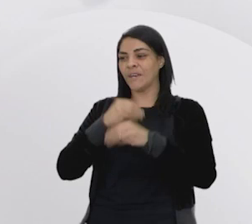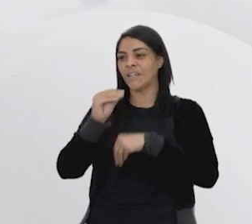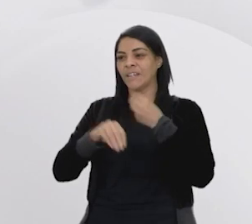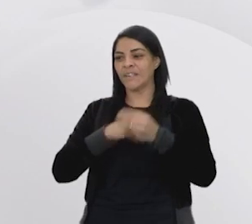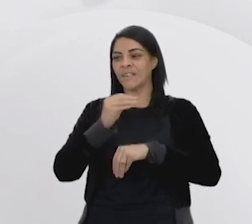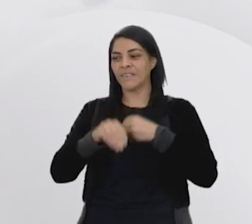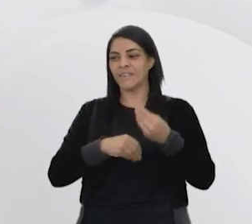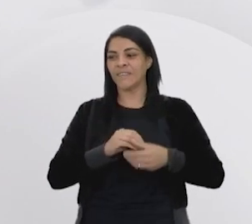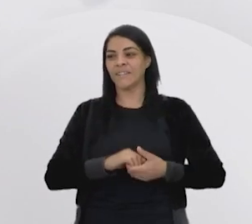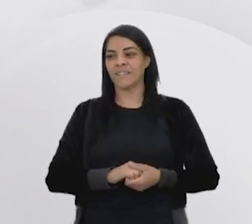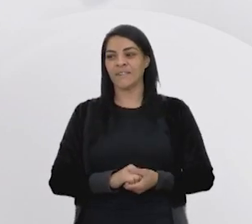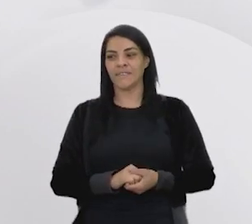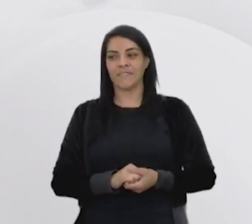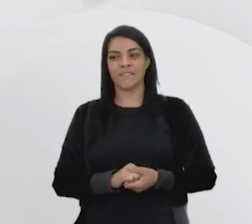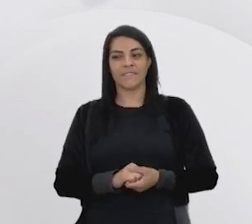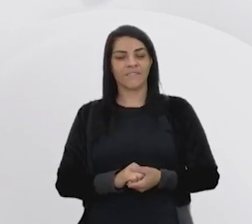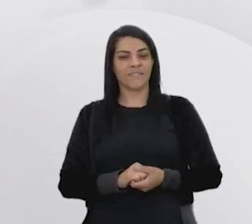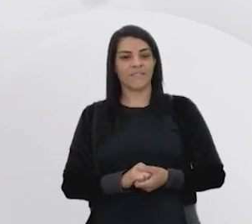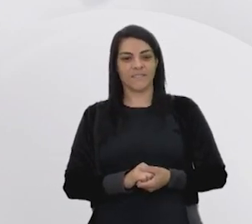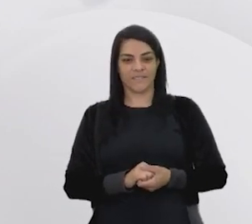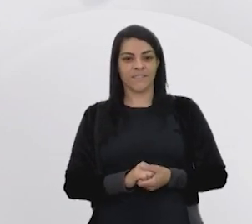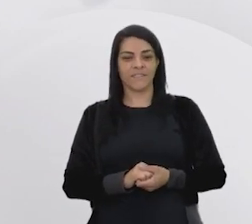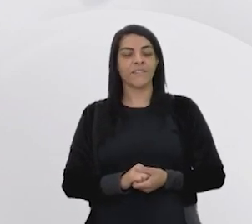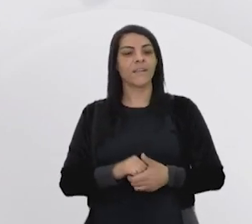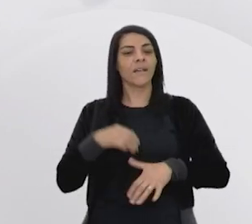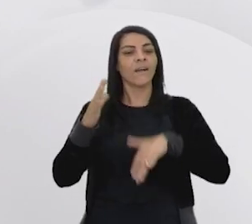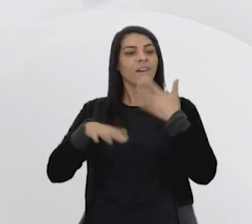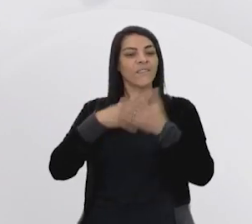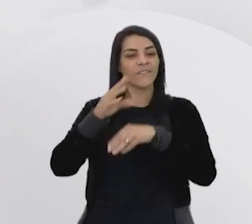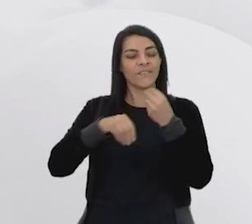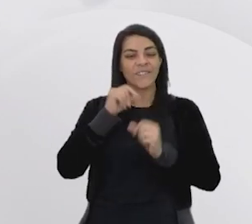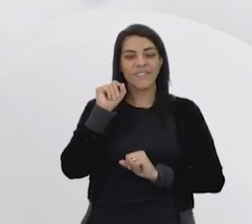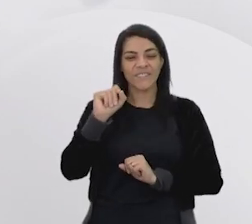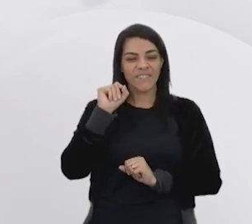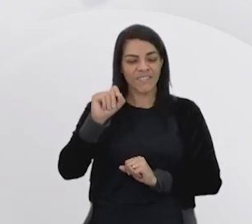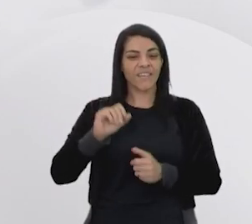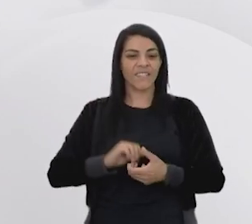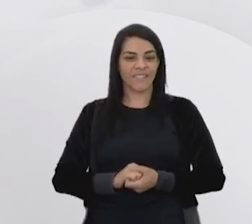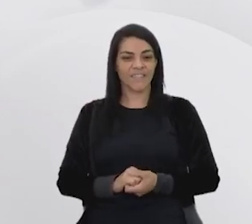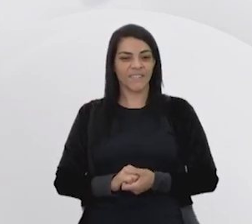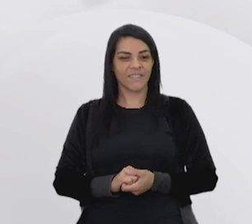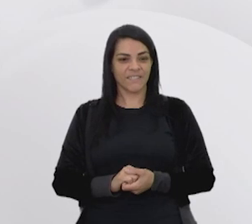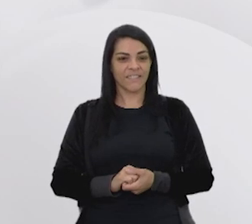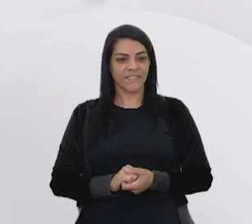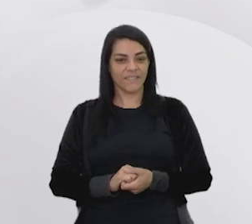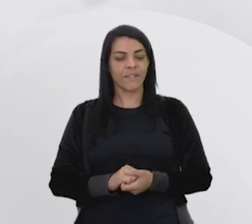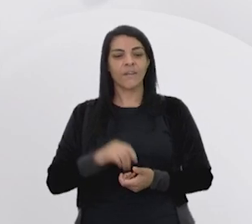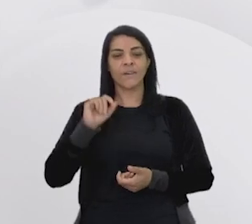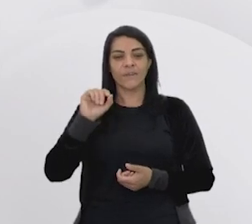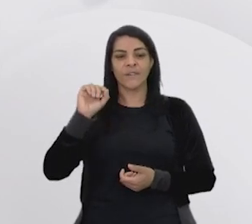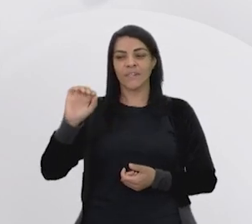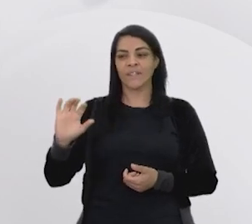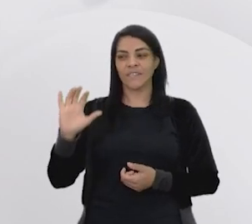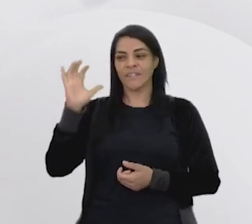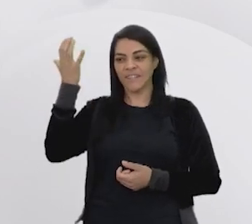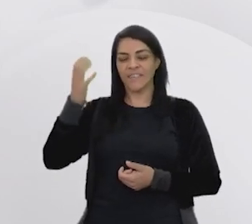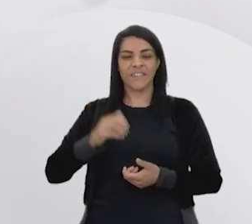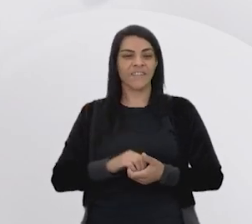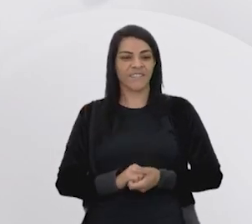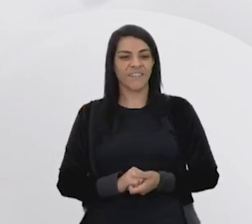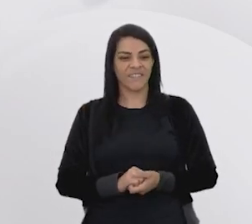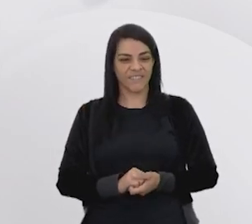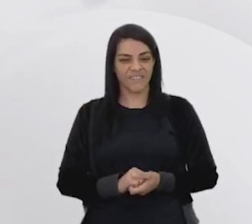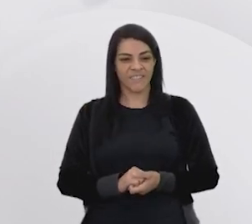rock e música psicodélica. Sim, rock. E aí, o que acontece? Você tem um caráter